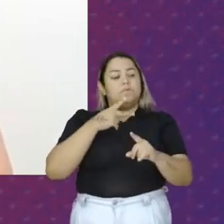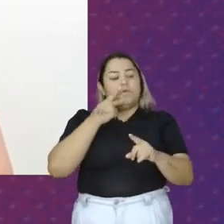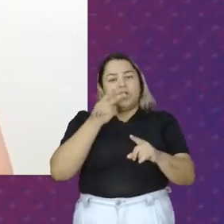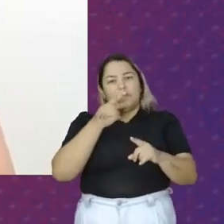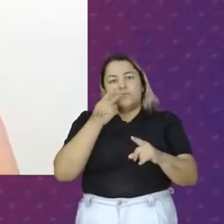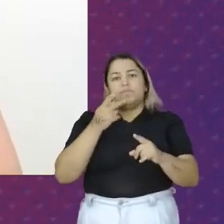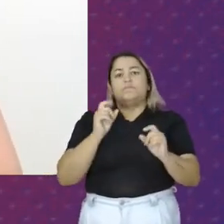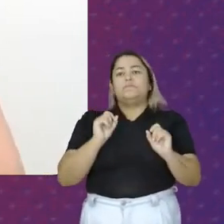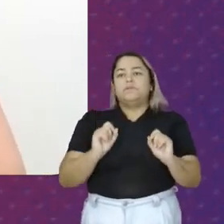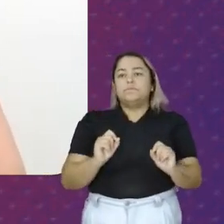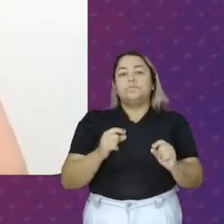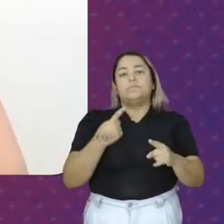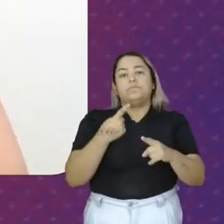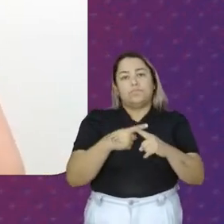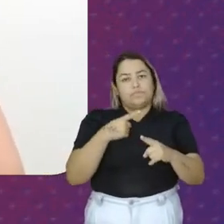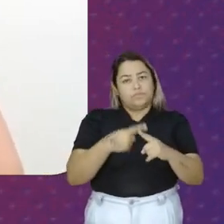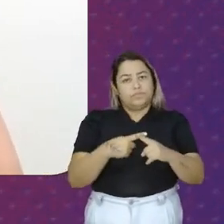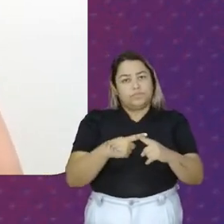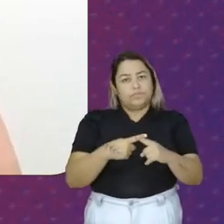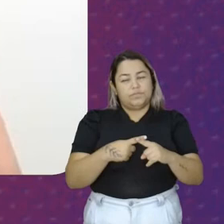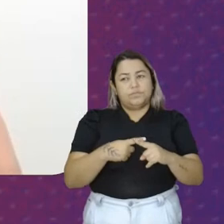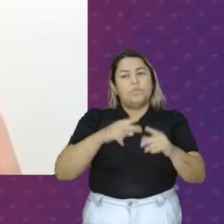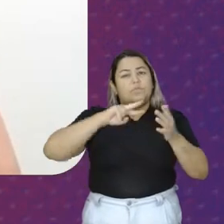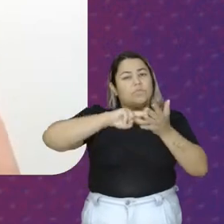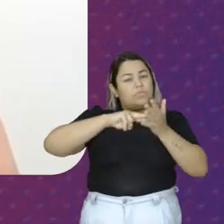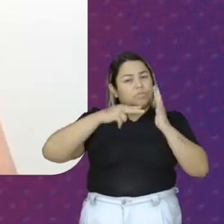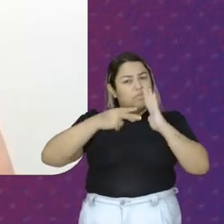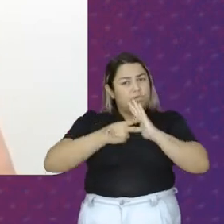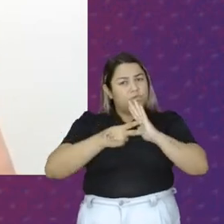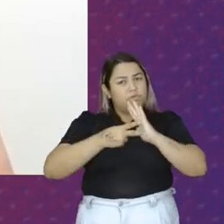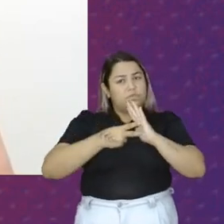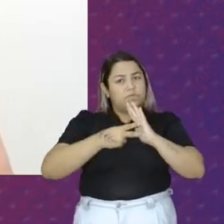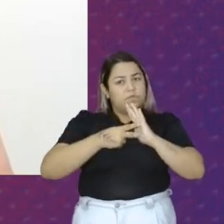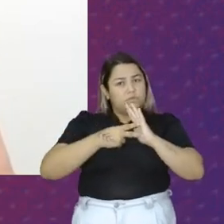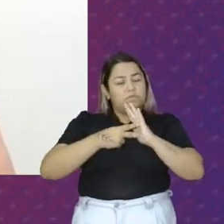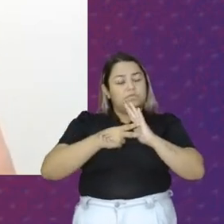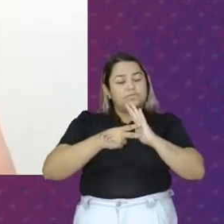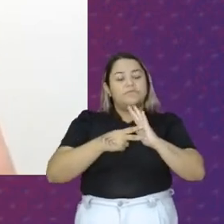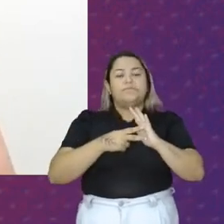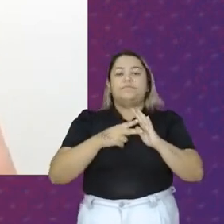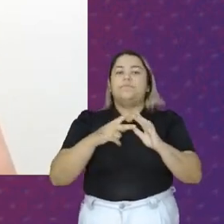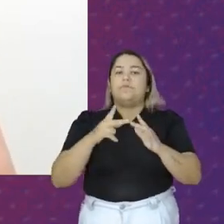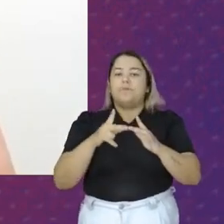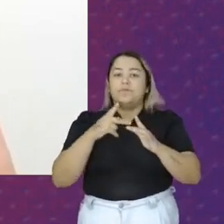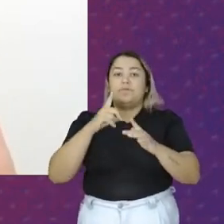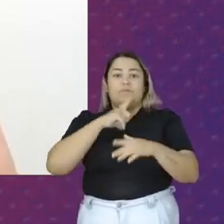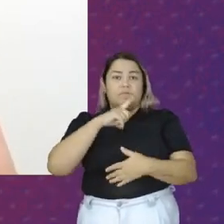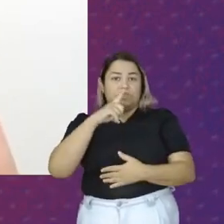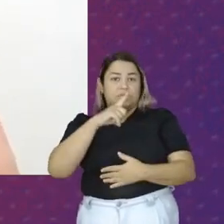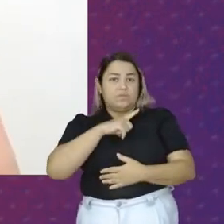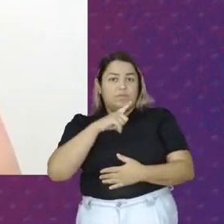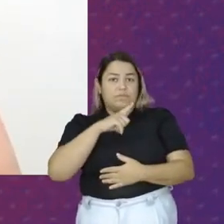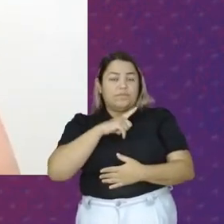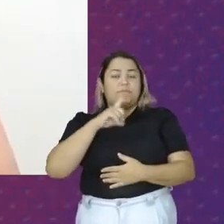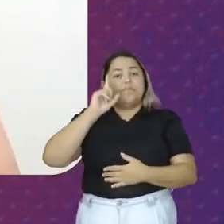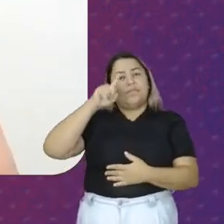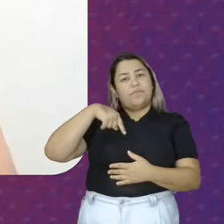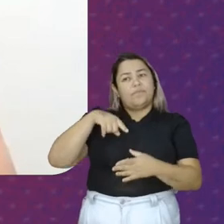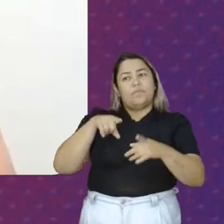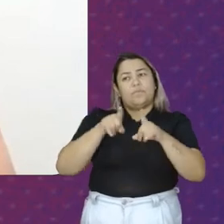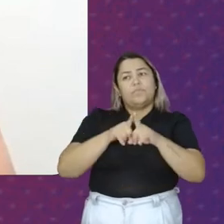expressão, porque o significado que essas expressões carregam são